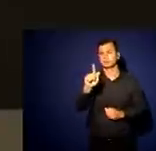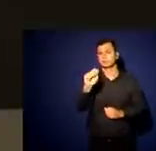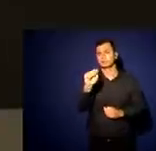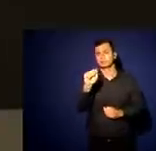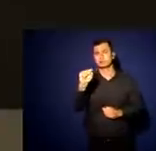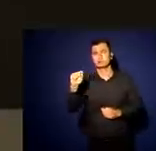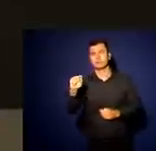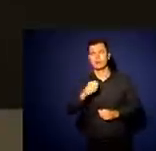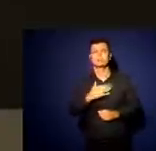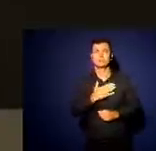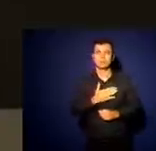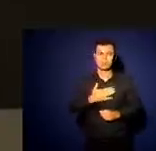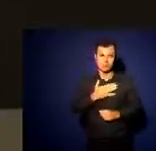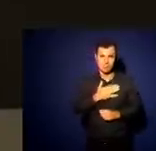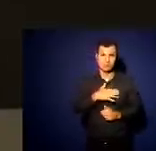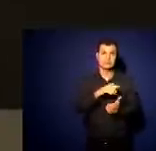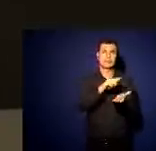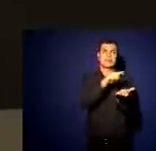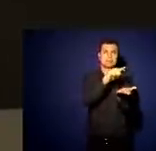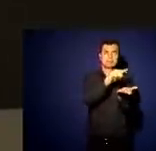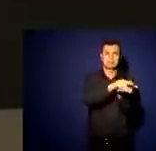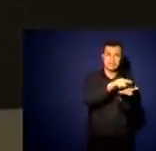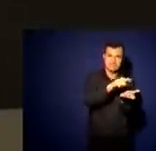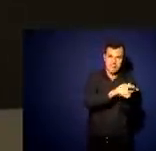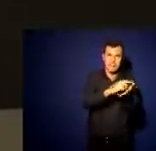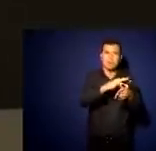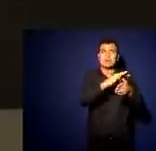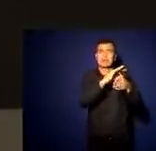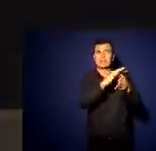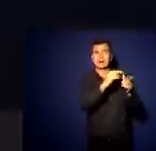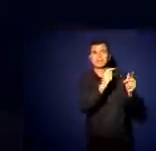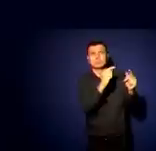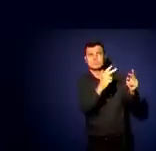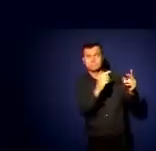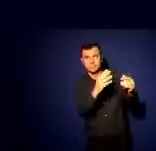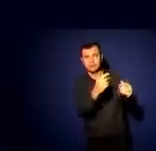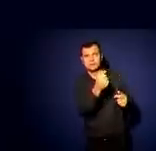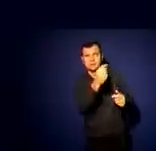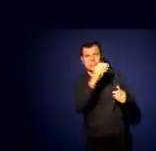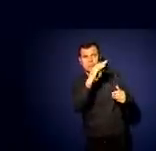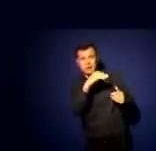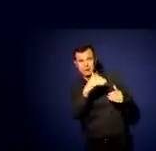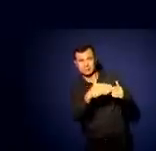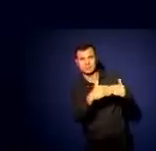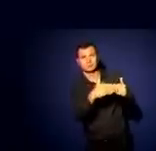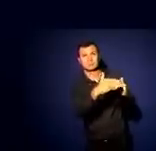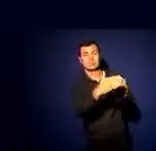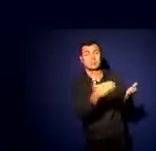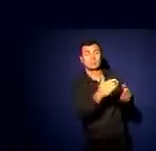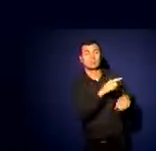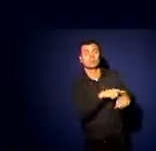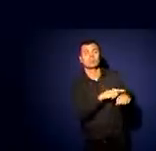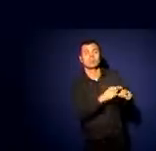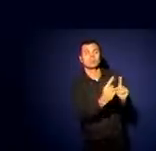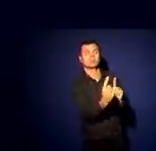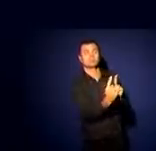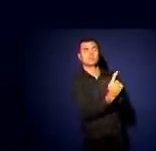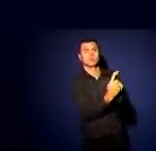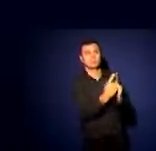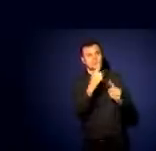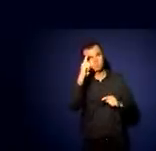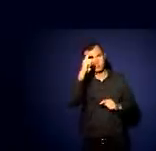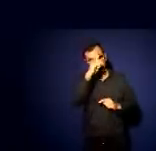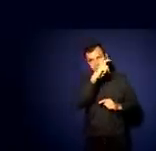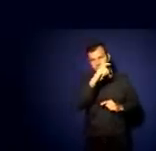um setor de papel e celulose proteínas muito barato como viés de longo prazo porém com curto prazo difícil por entrada de capacidade de